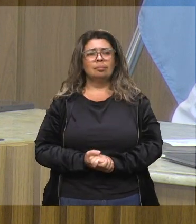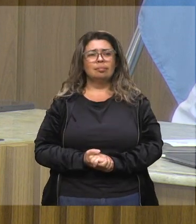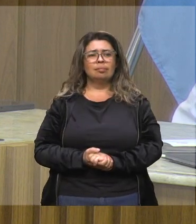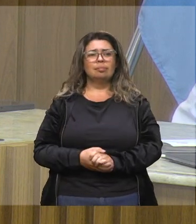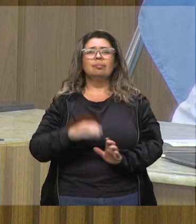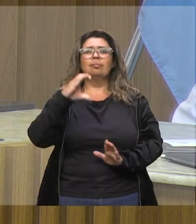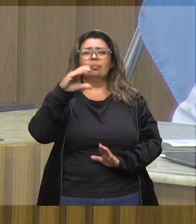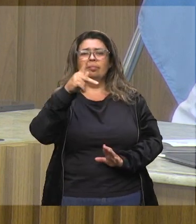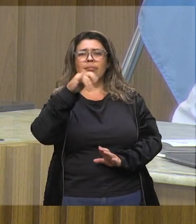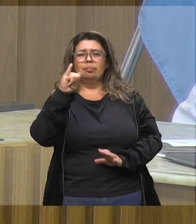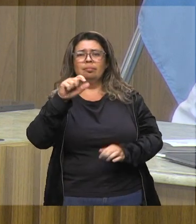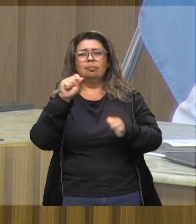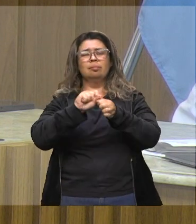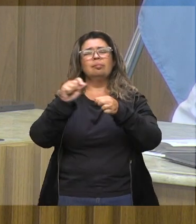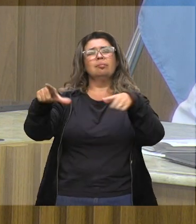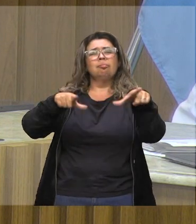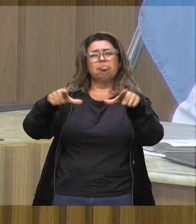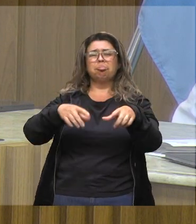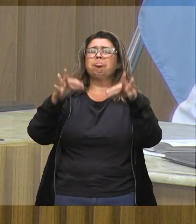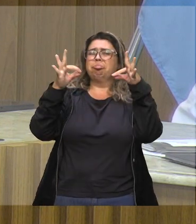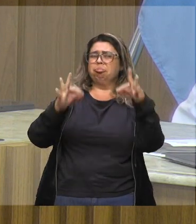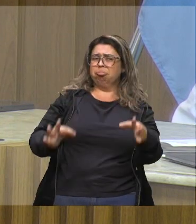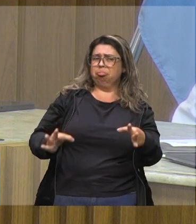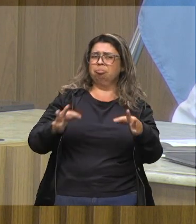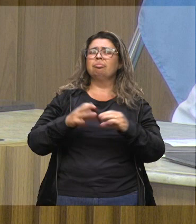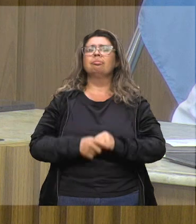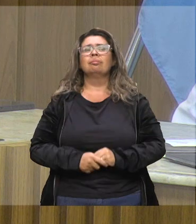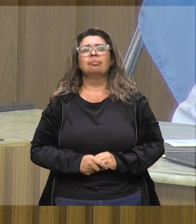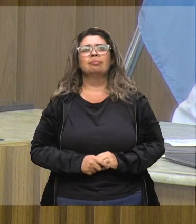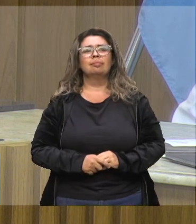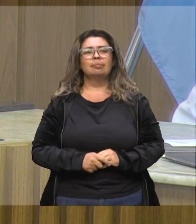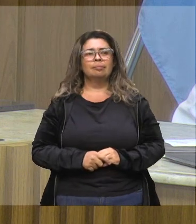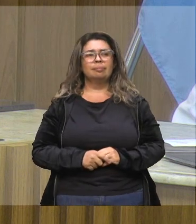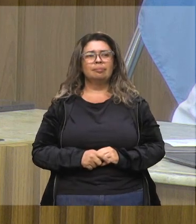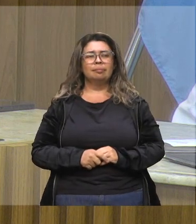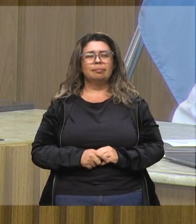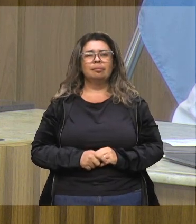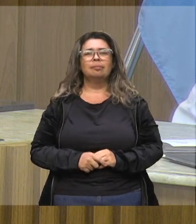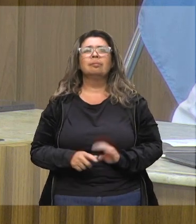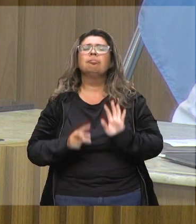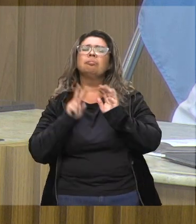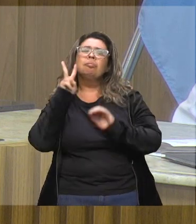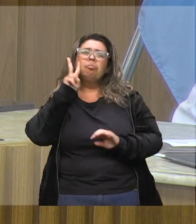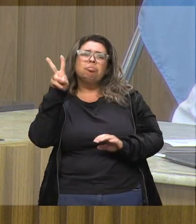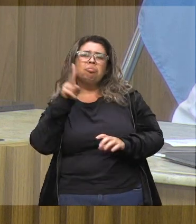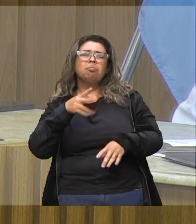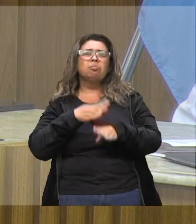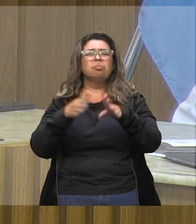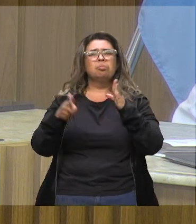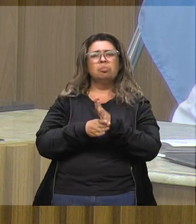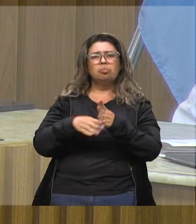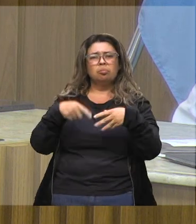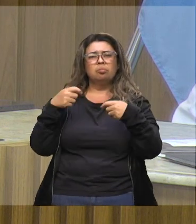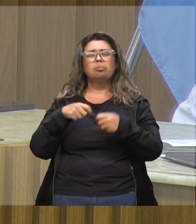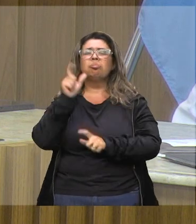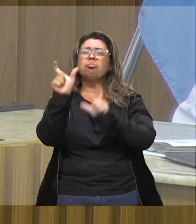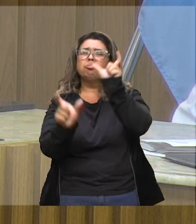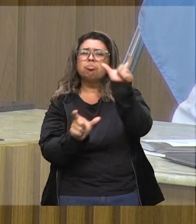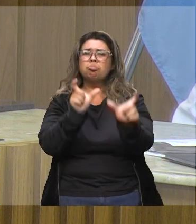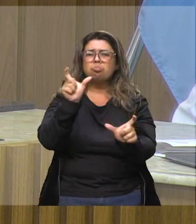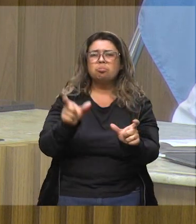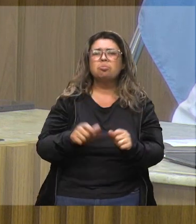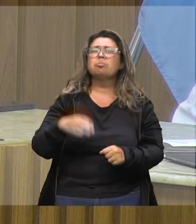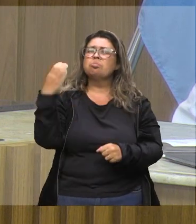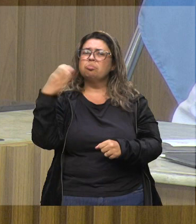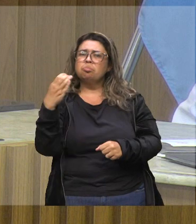está fazendo um trabalho muito bem elaborado, muito bacana, atendendo aí os anseios que a população...